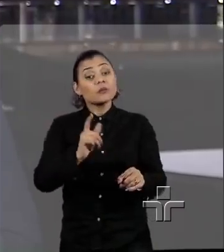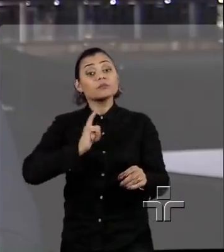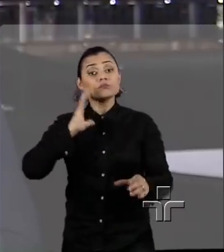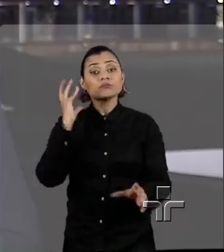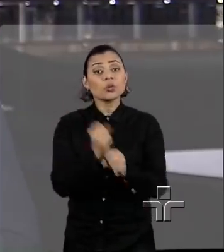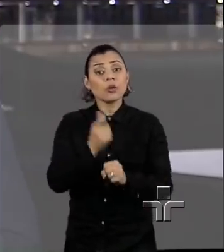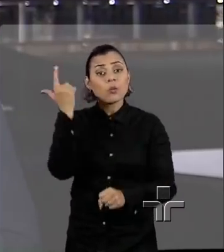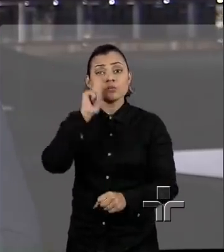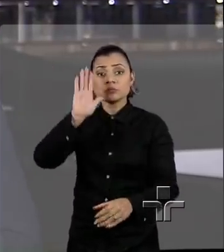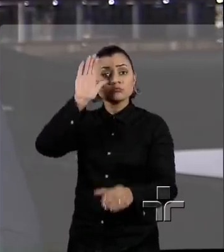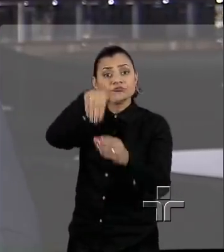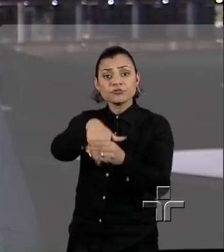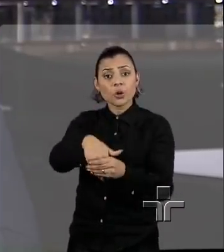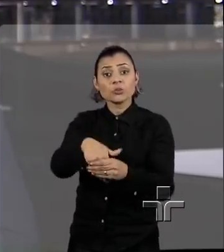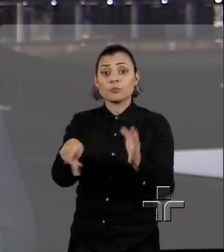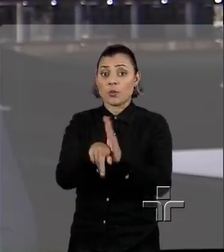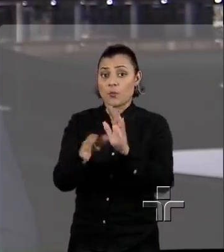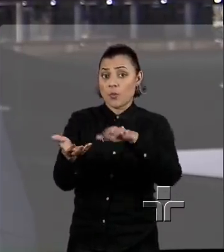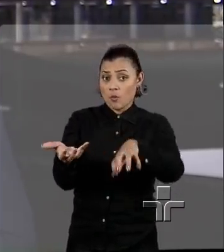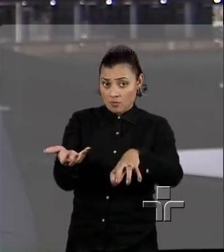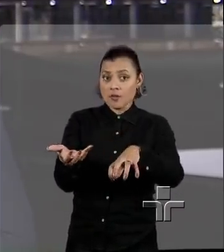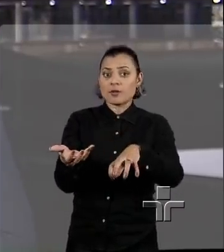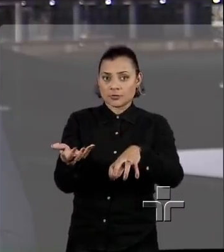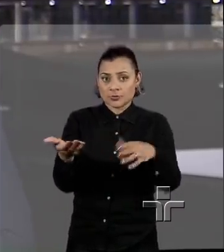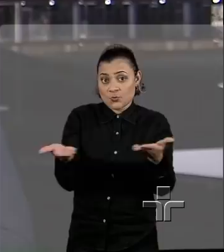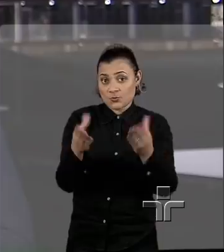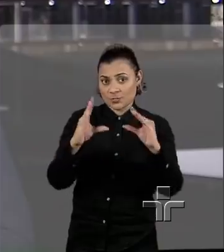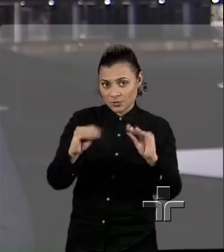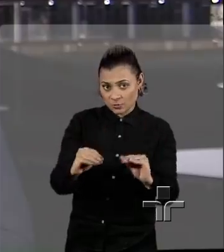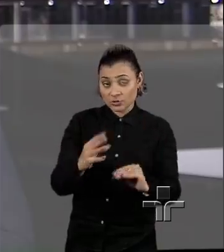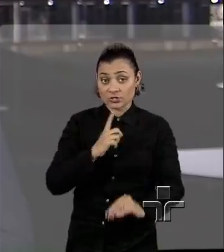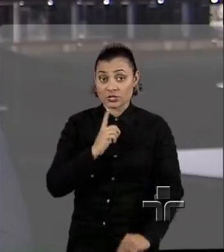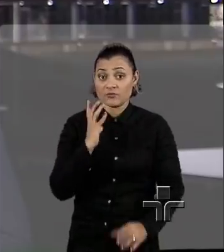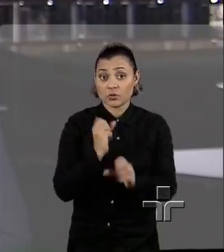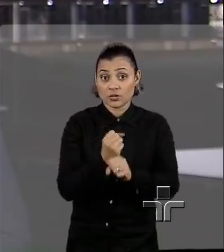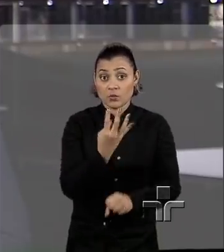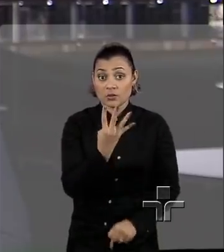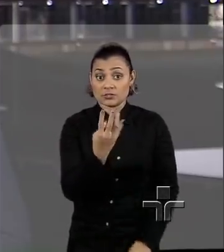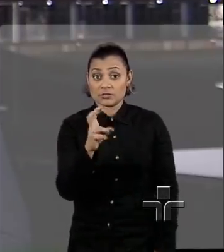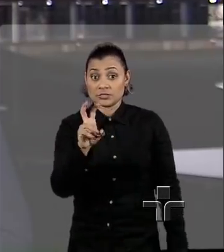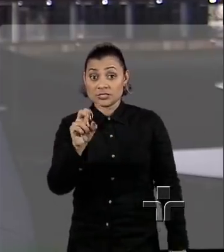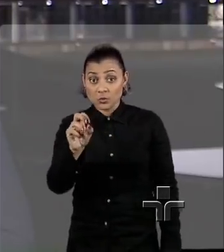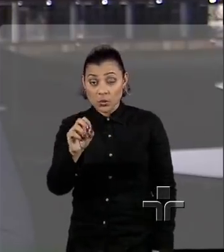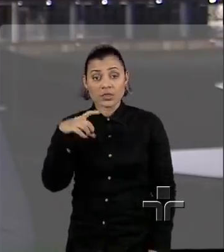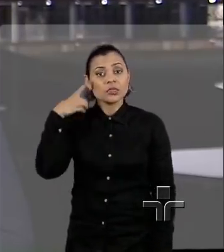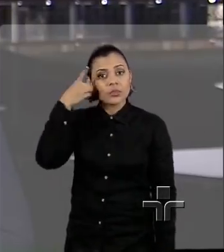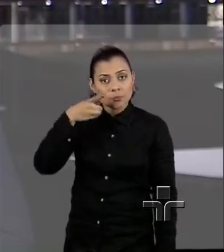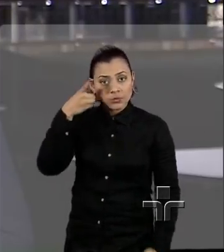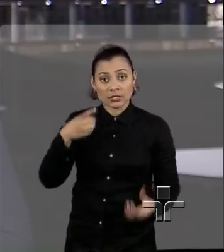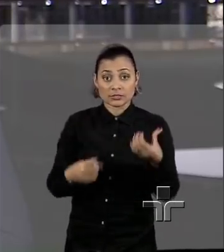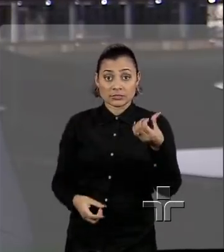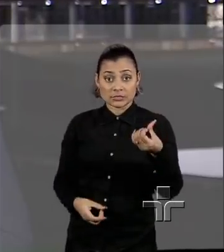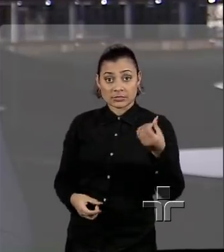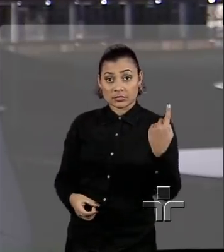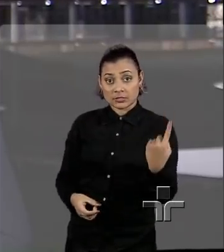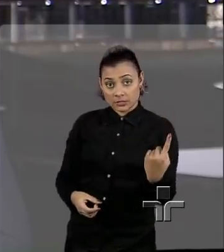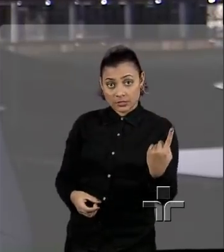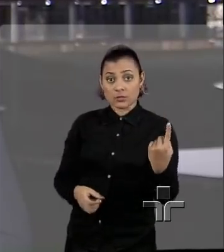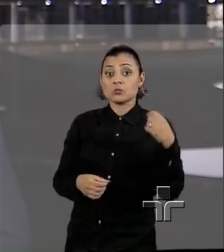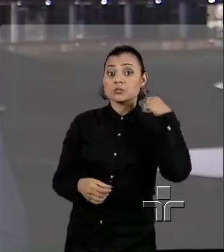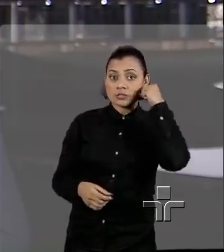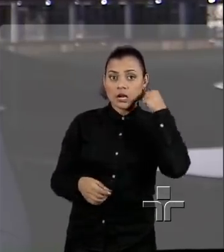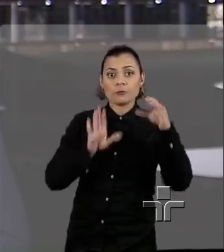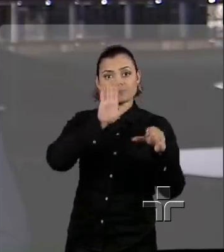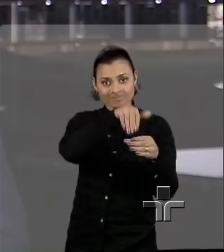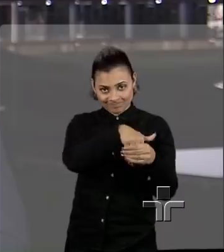unanimidade de votos na sessão do Congresso Nacional hoje à noite. Foram 450 deputados e 61